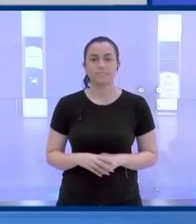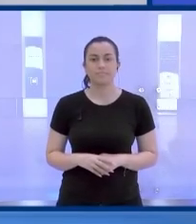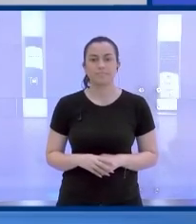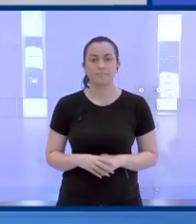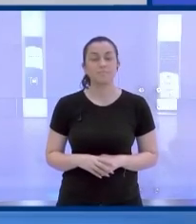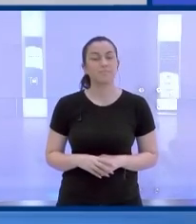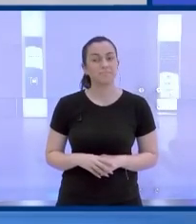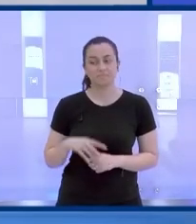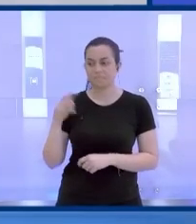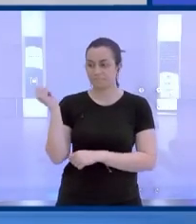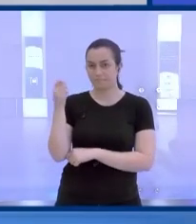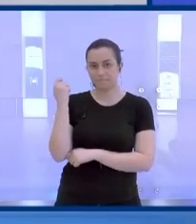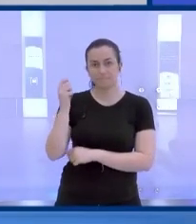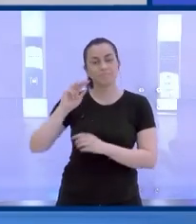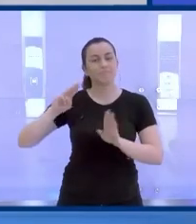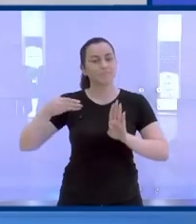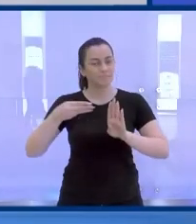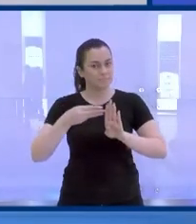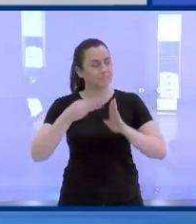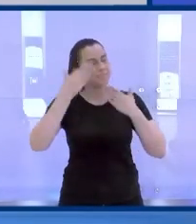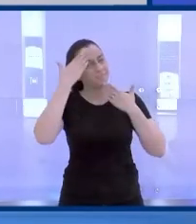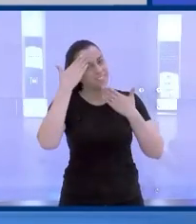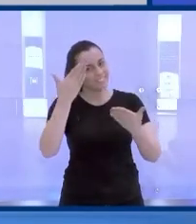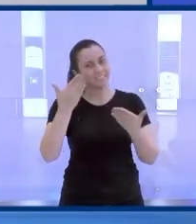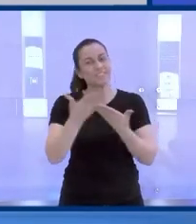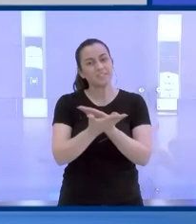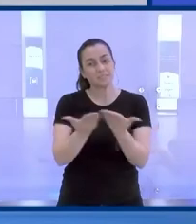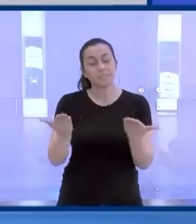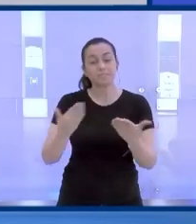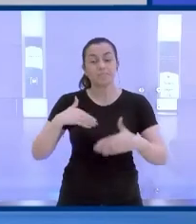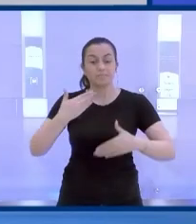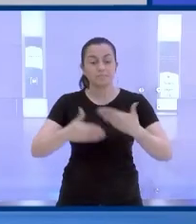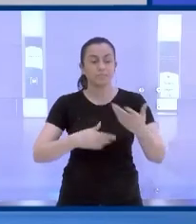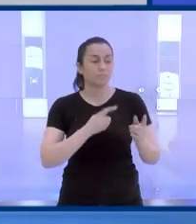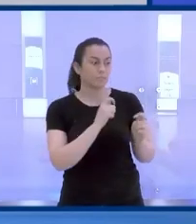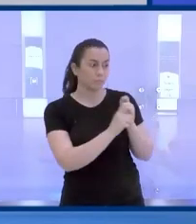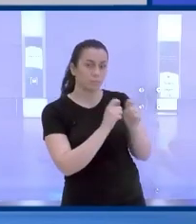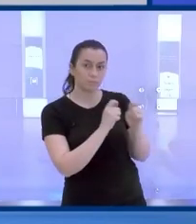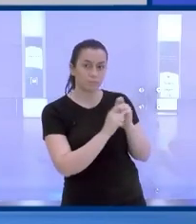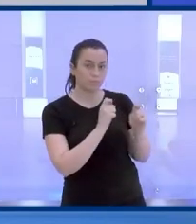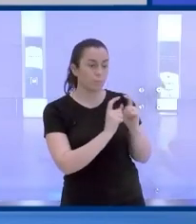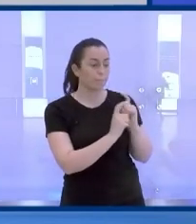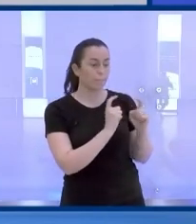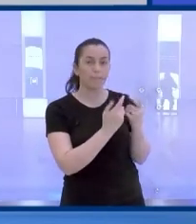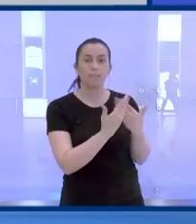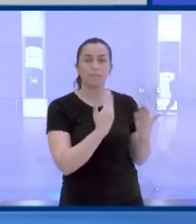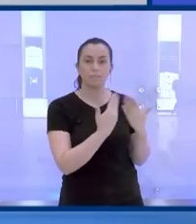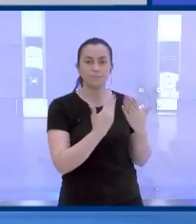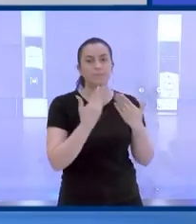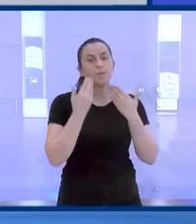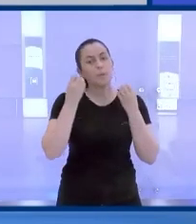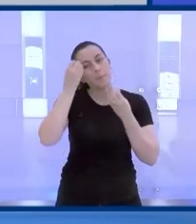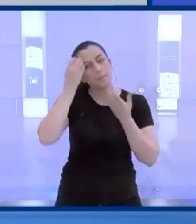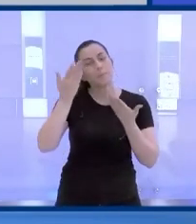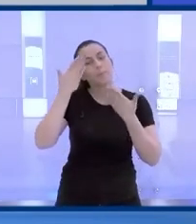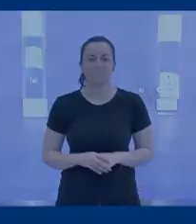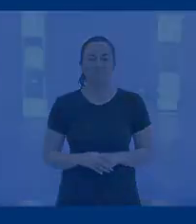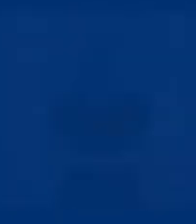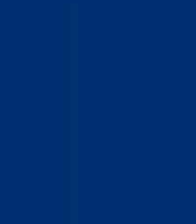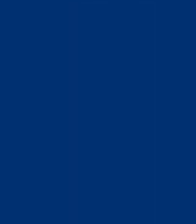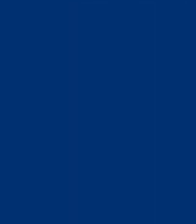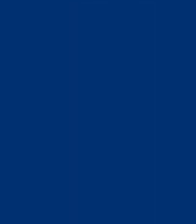Estado do Rio Grande do Sul e a B3 agradecem a presença de todos. Nós teremos na sequência a coletiva de imprensa. Uma boa tarde e até o próximo